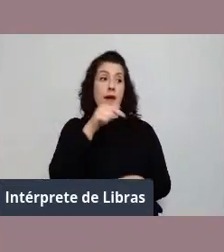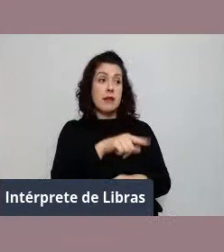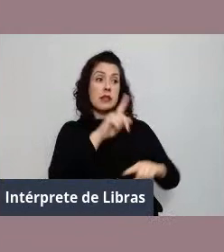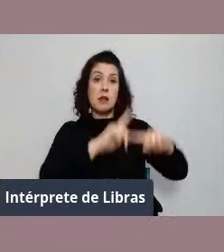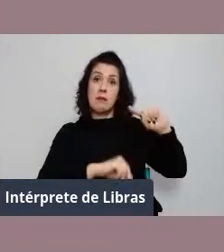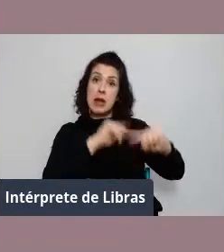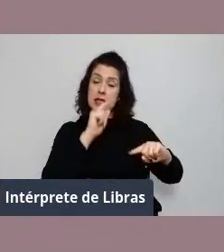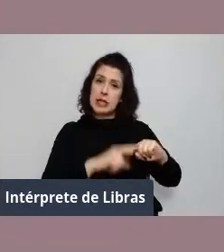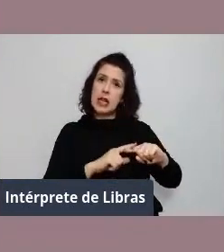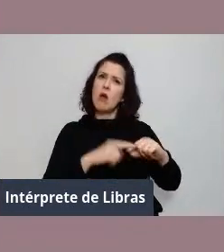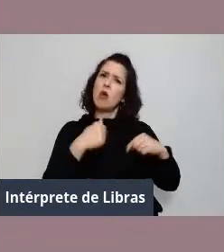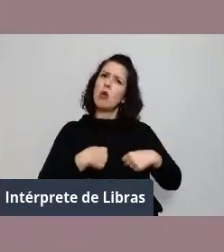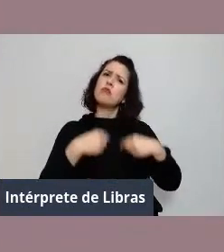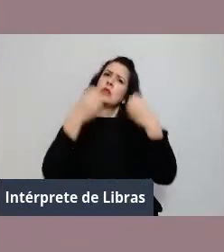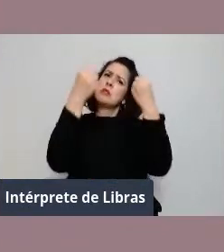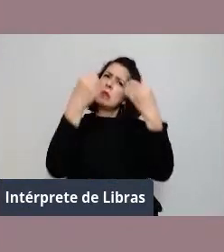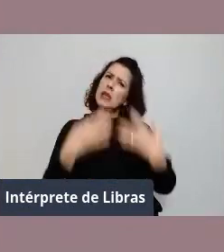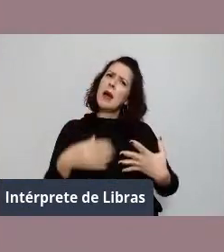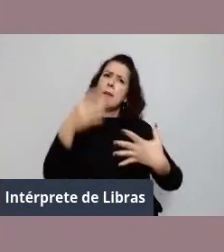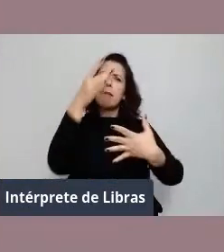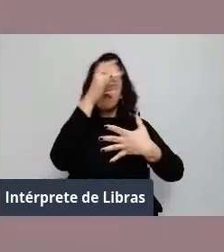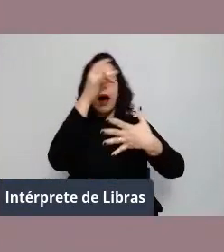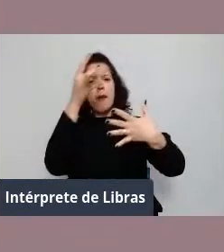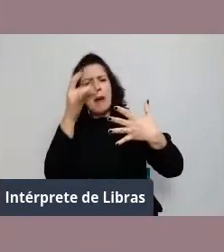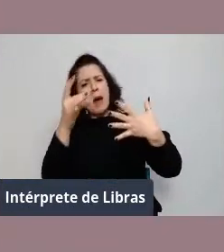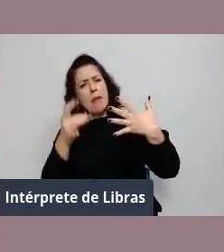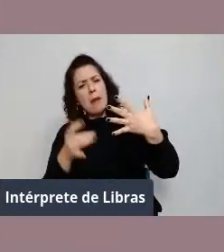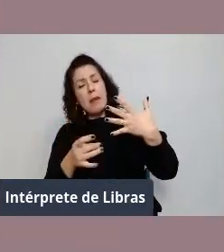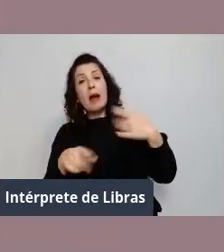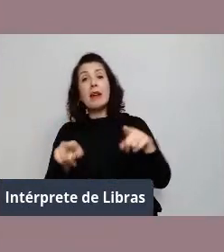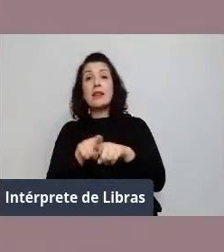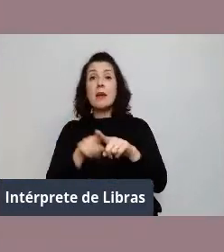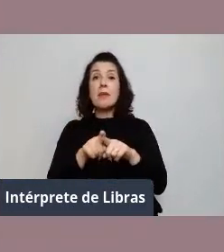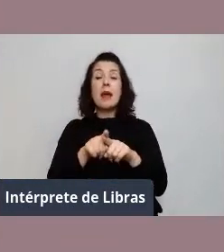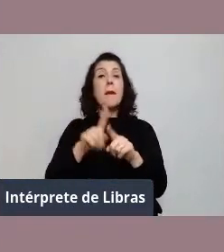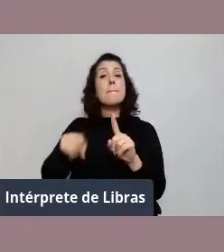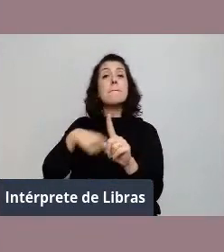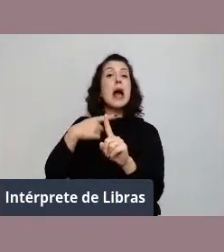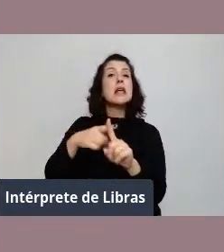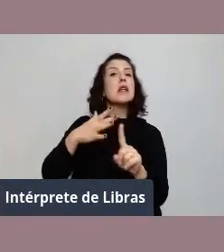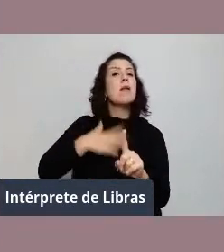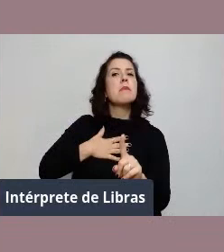e ao mesmo tempo em que eu vou falando das minhas sensações diante desse material.